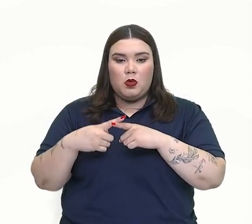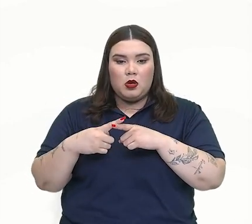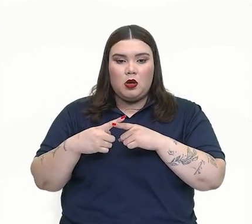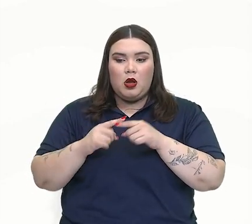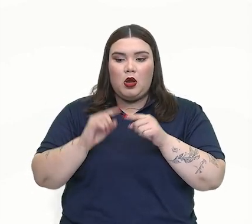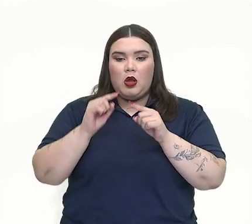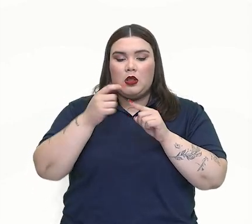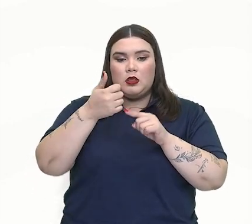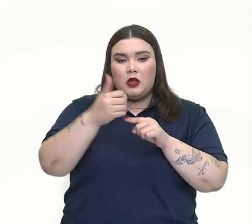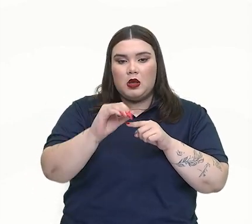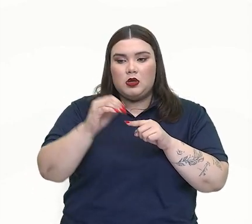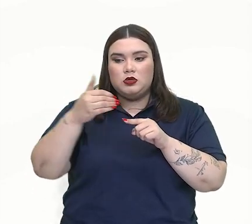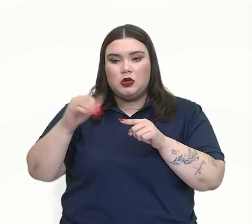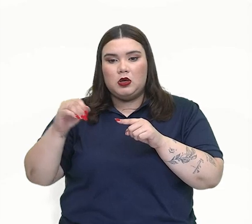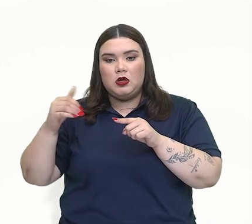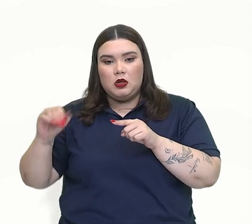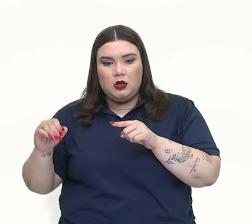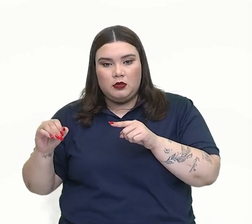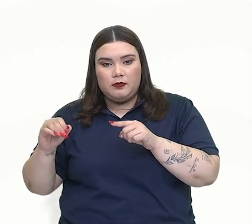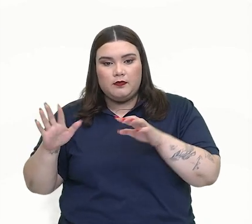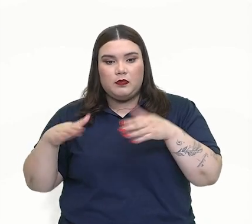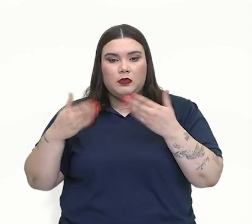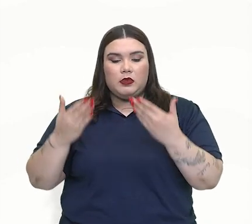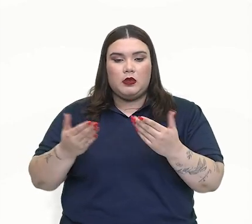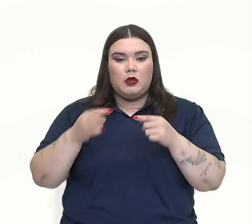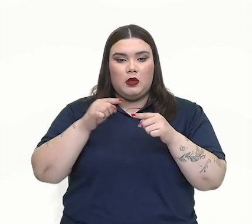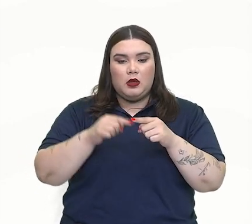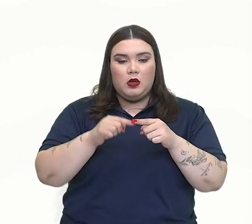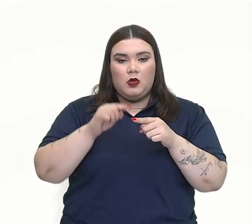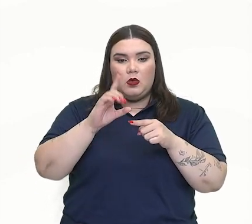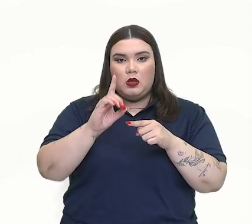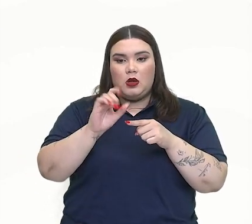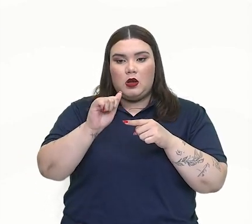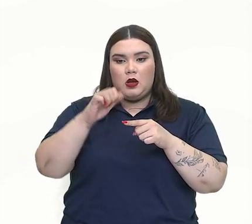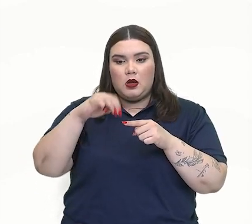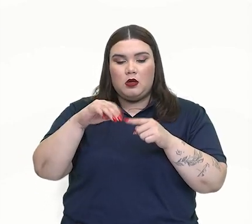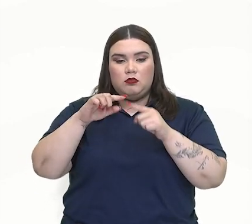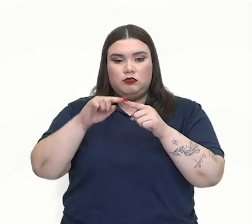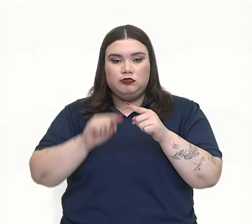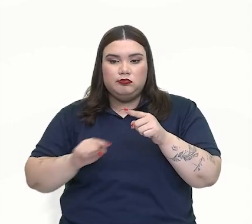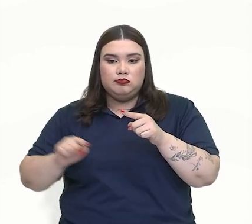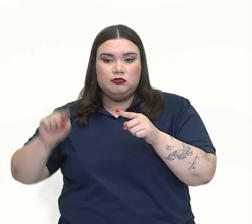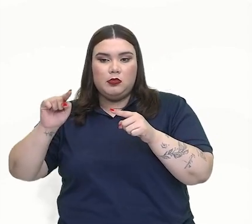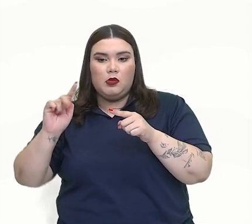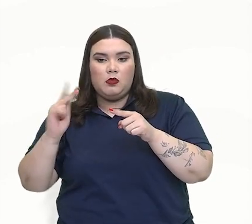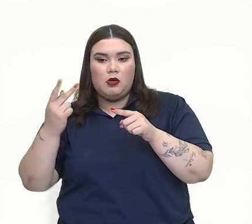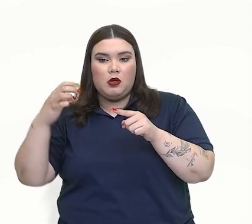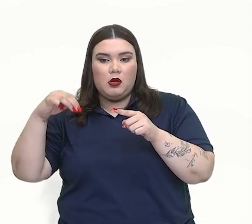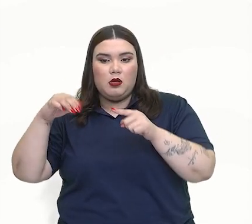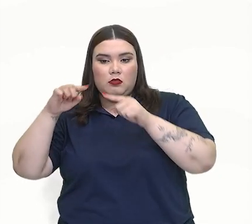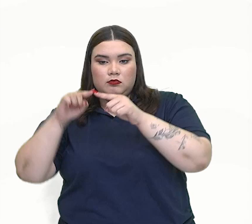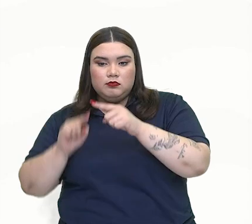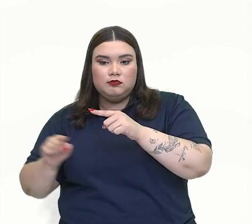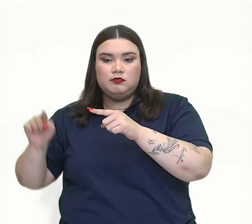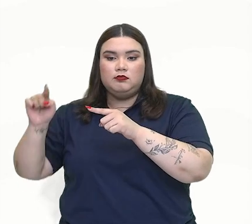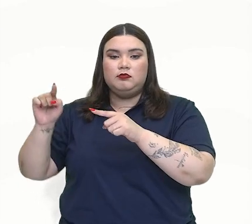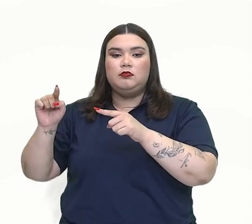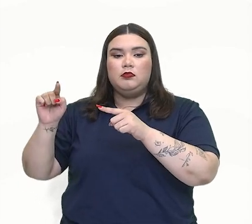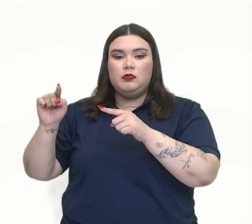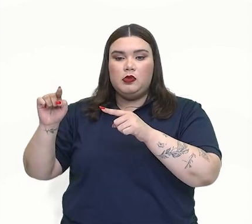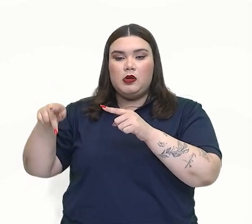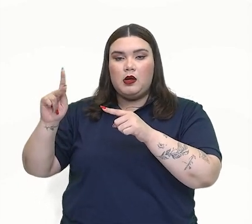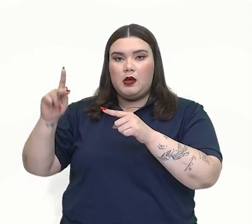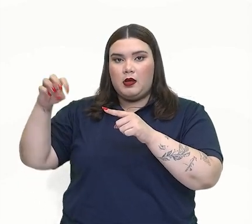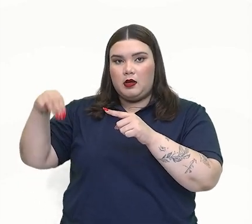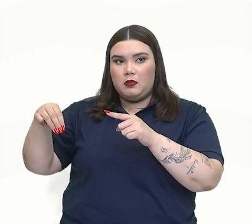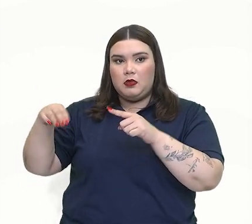unidades. Eu saltei o decâmetro, o hectômetro e cheguei aqui no quilômetro. São 3 zerinhos. Então, eu vou pegar